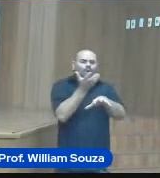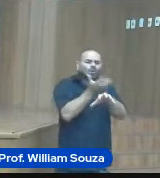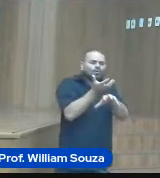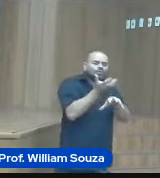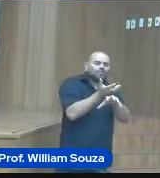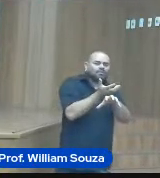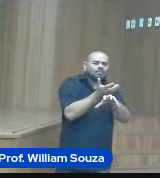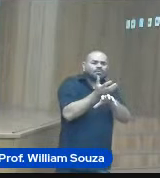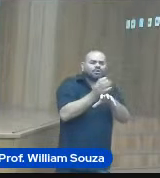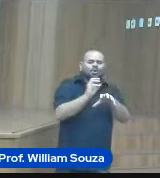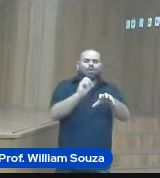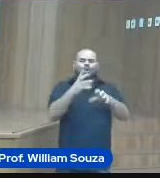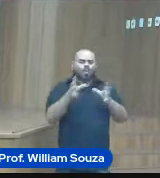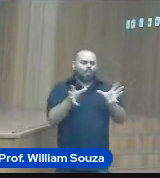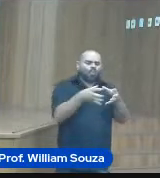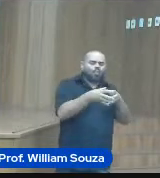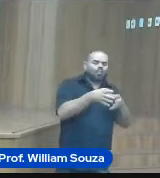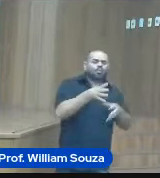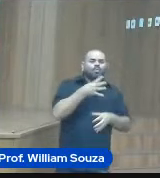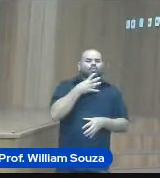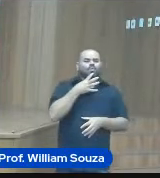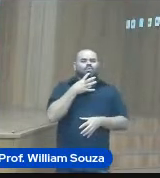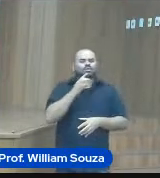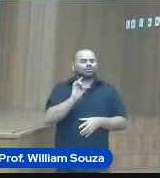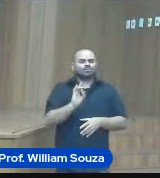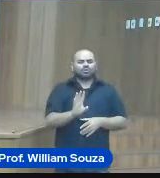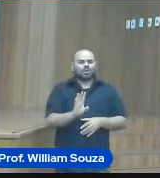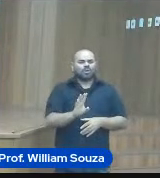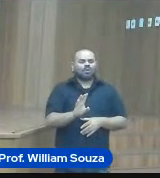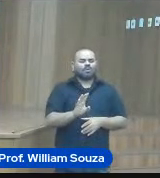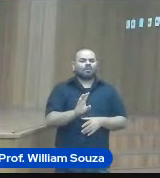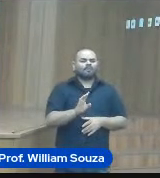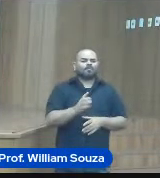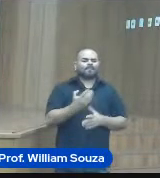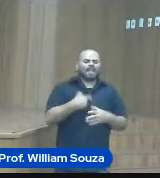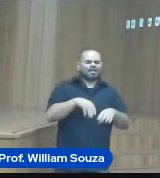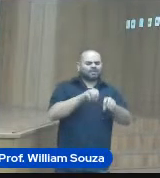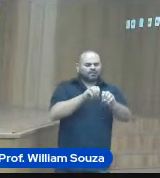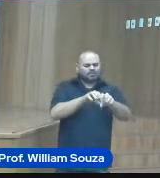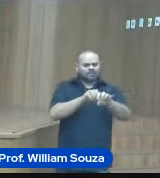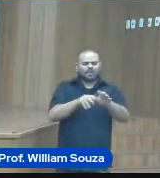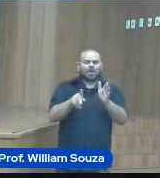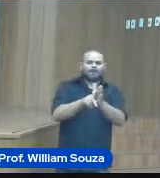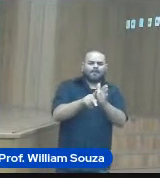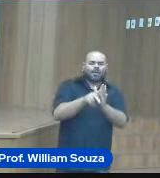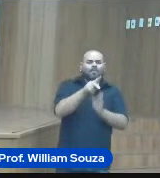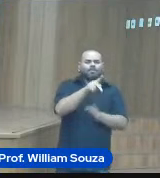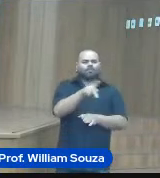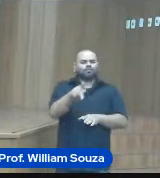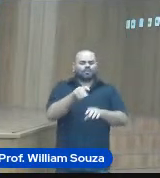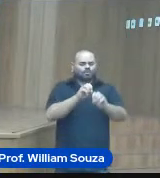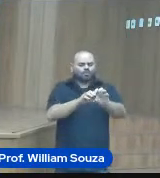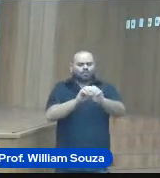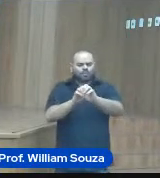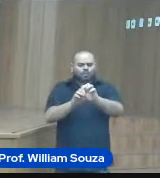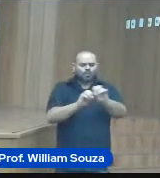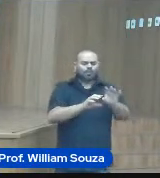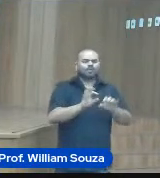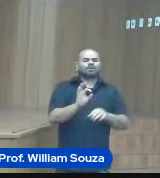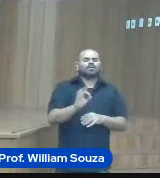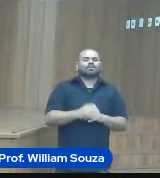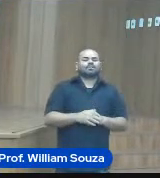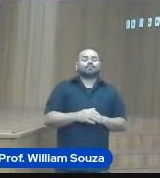de conhecimento, né, aquilo que vai ser ensinado pelo professor, mas também e sobretudo, eu